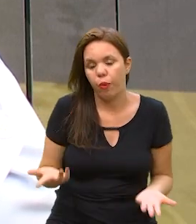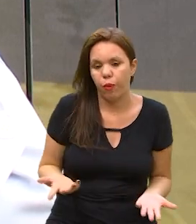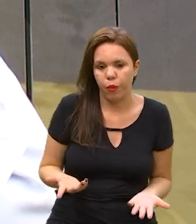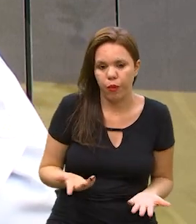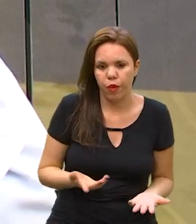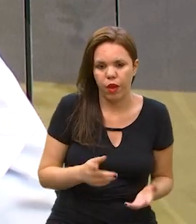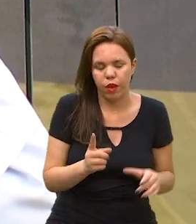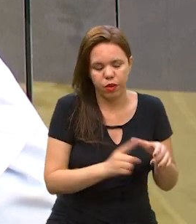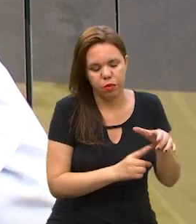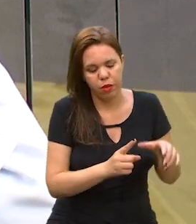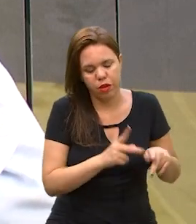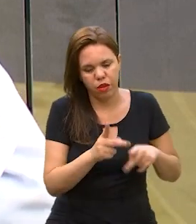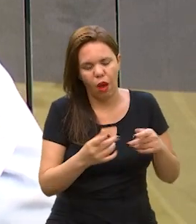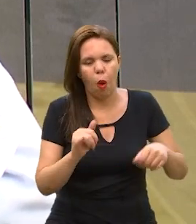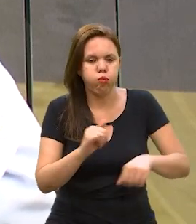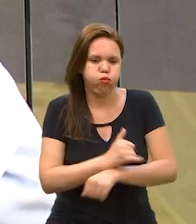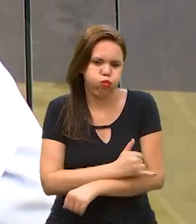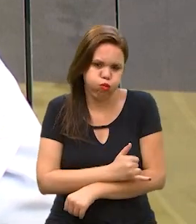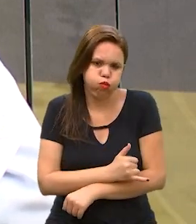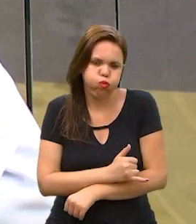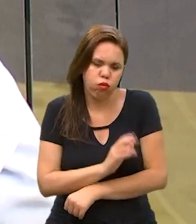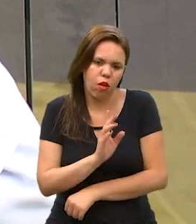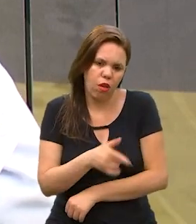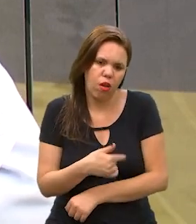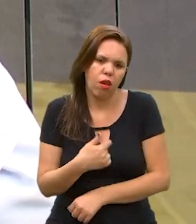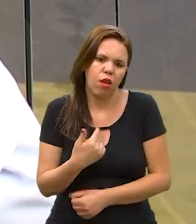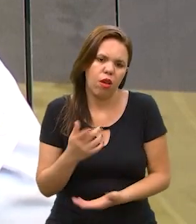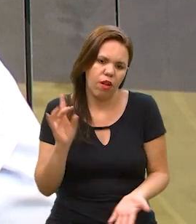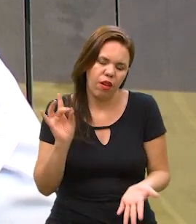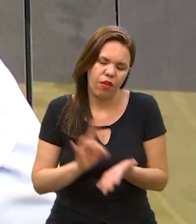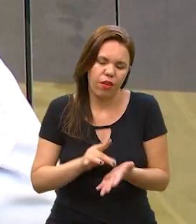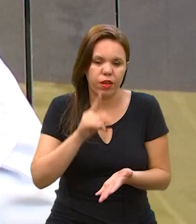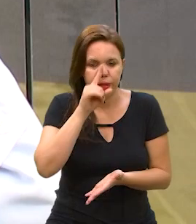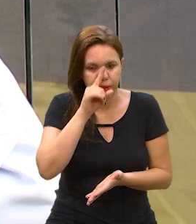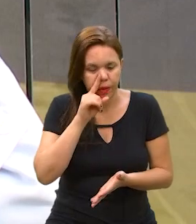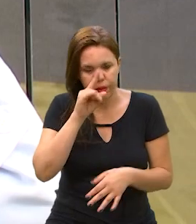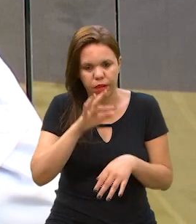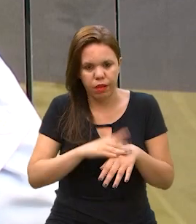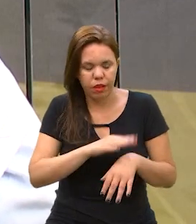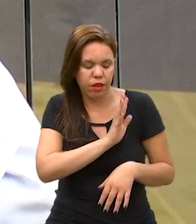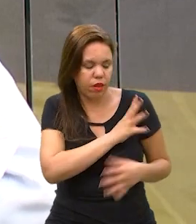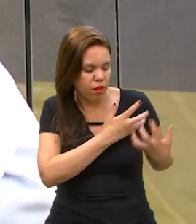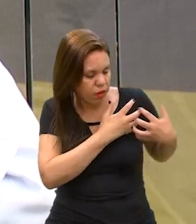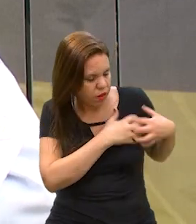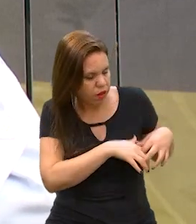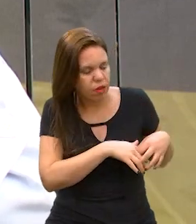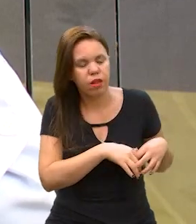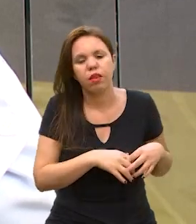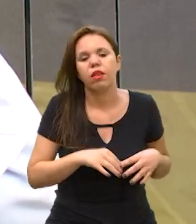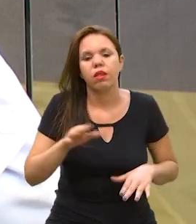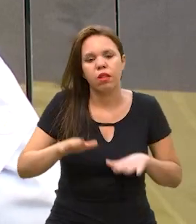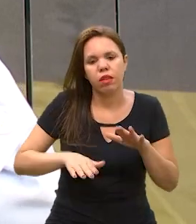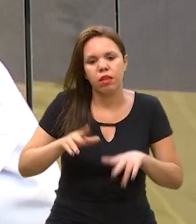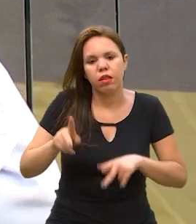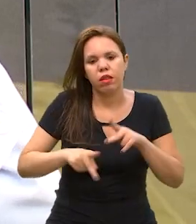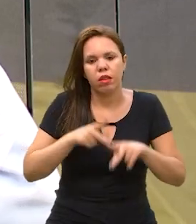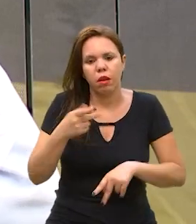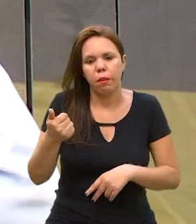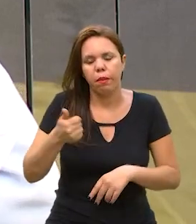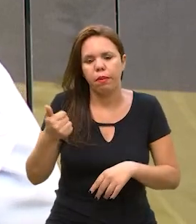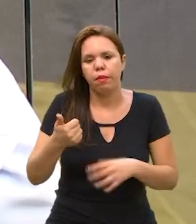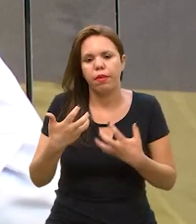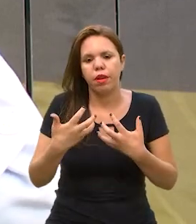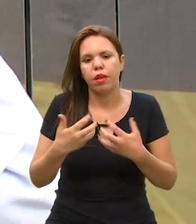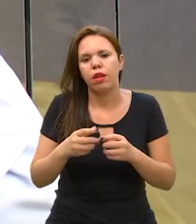mais já, por exemplo, obesidade, já é um antecedente, um fator de risco para doenças cardiovasculares. Depende do primeiro exame que a